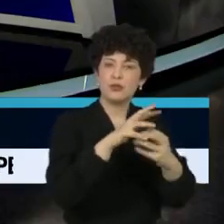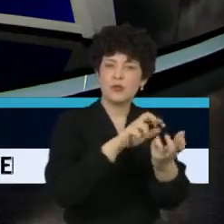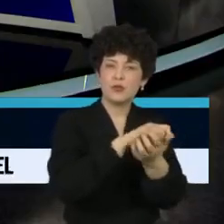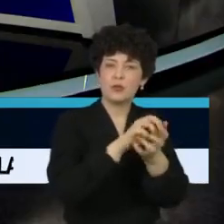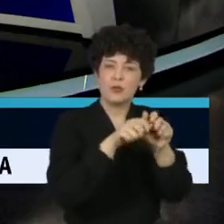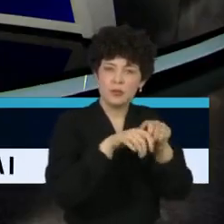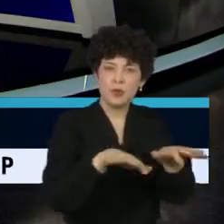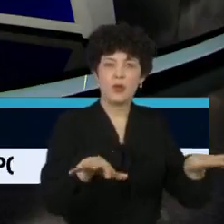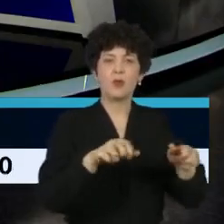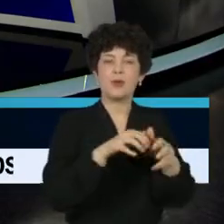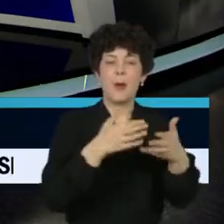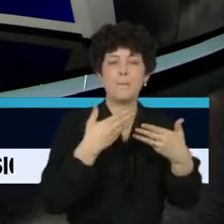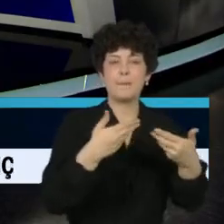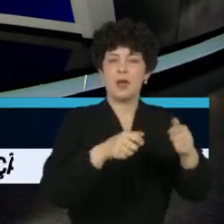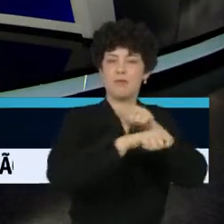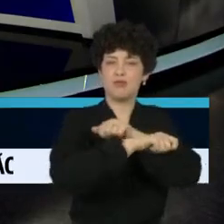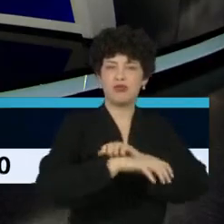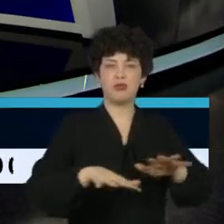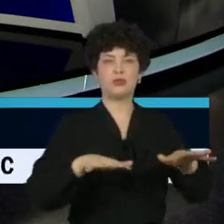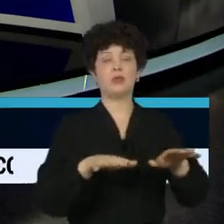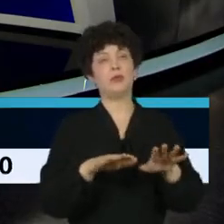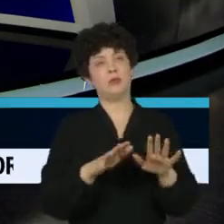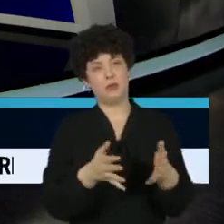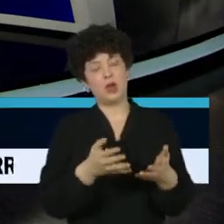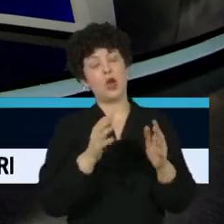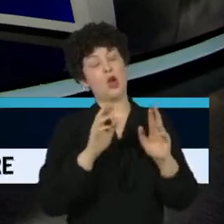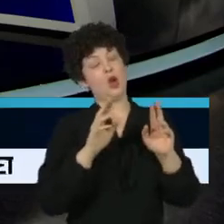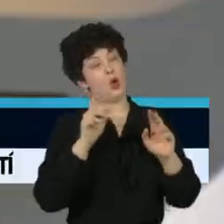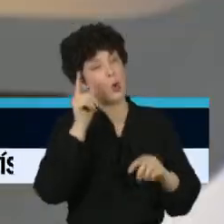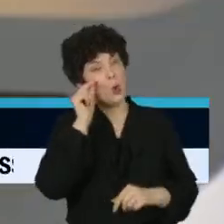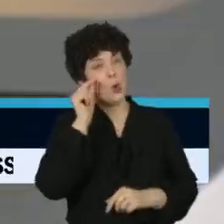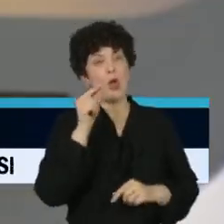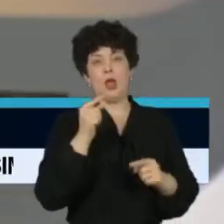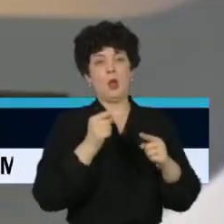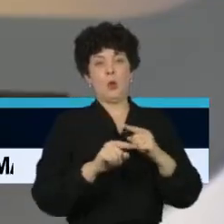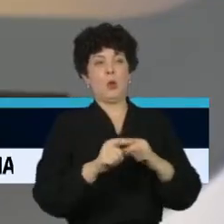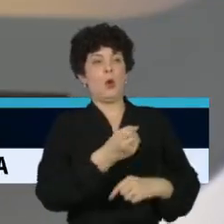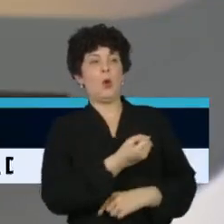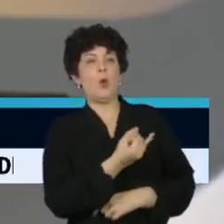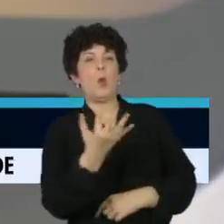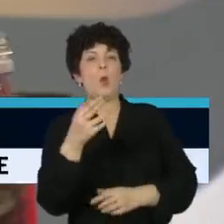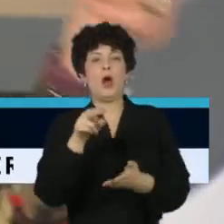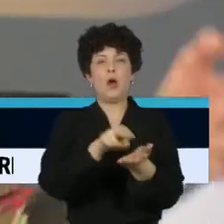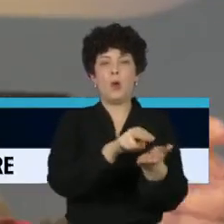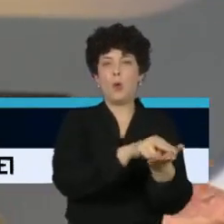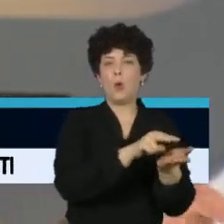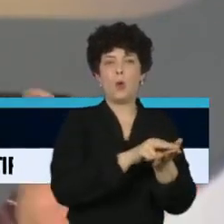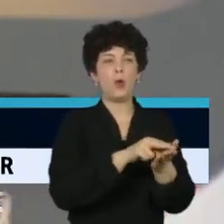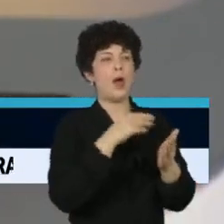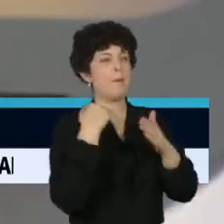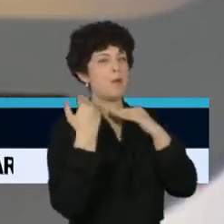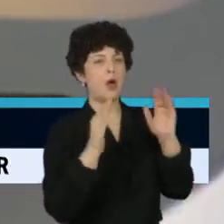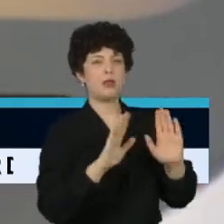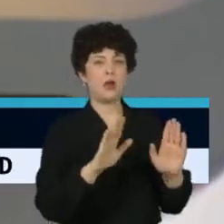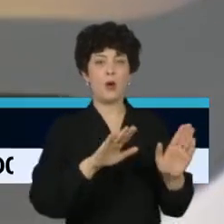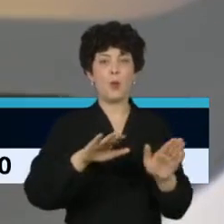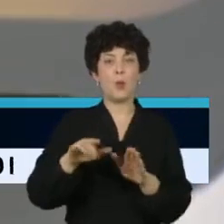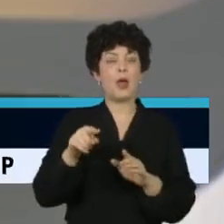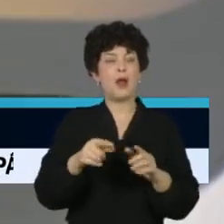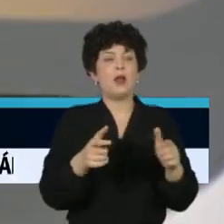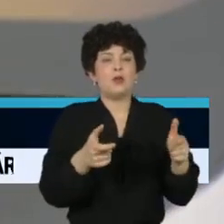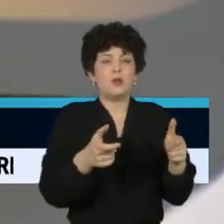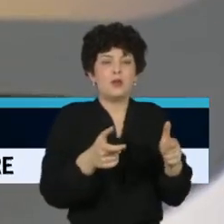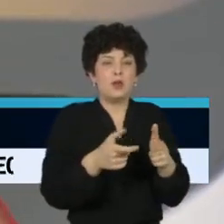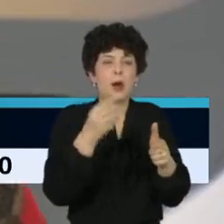vez melhor. Felizmente, não tem a ver com o número de hospitalizações e o número de mortes. Ele está perdendo